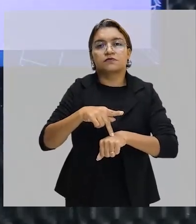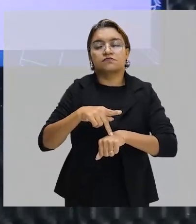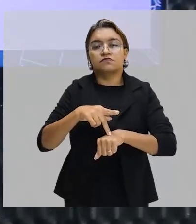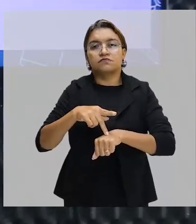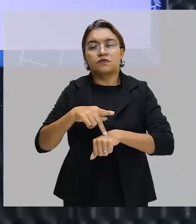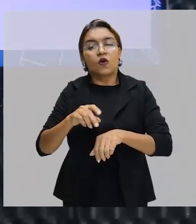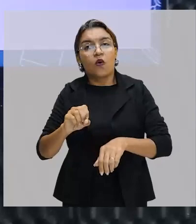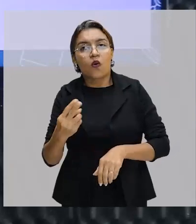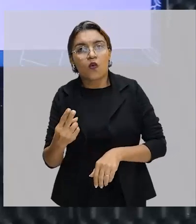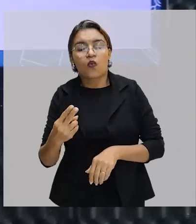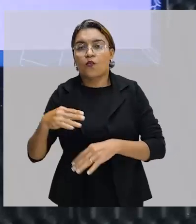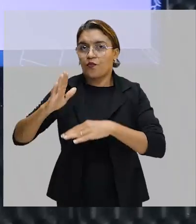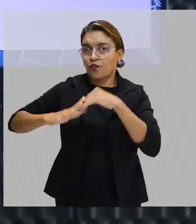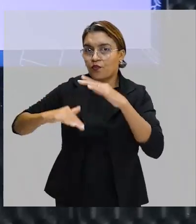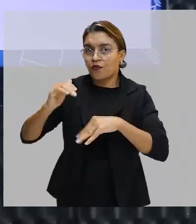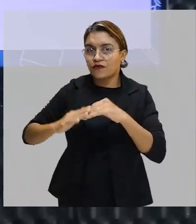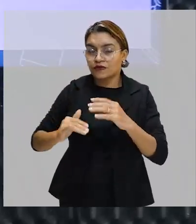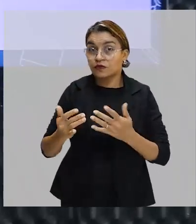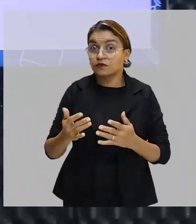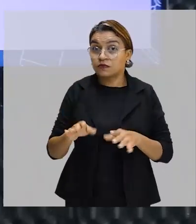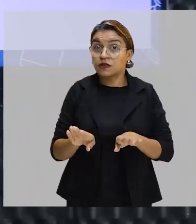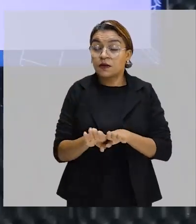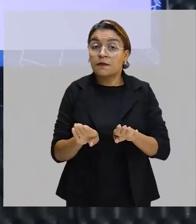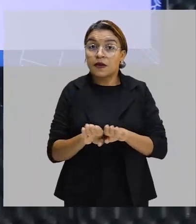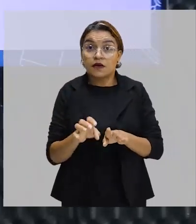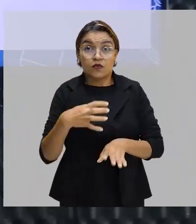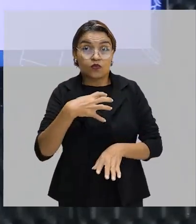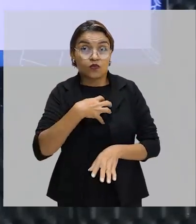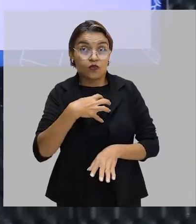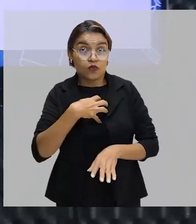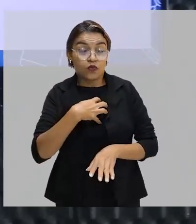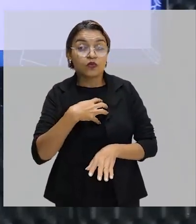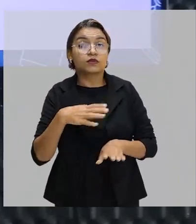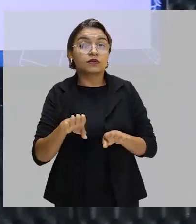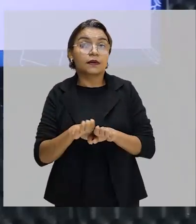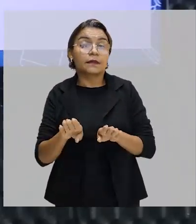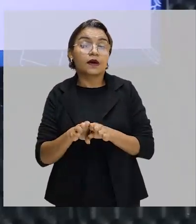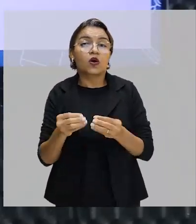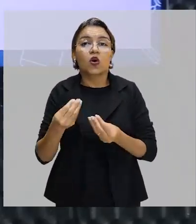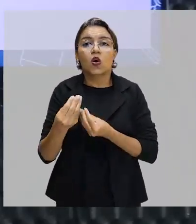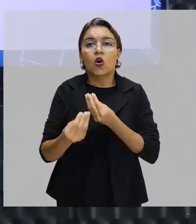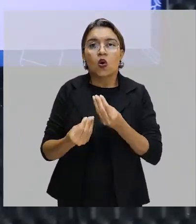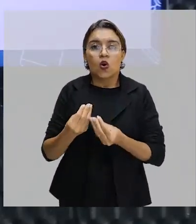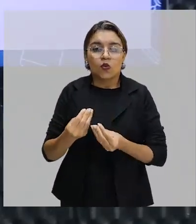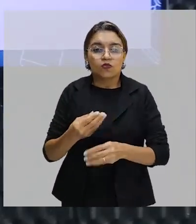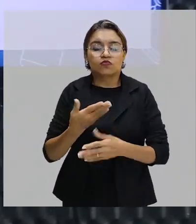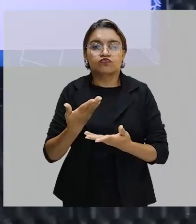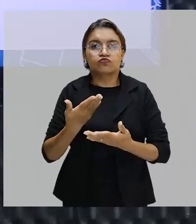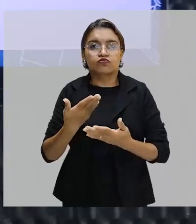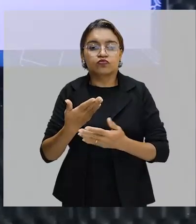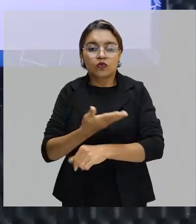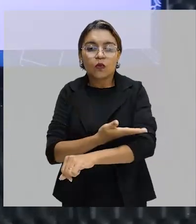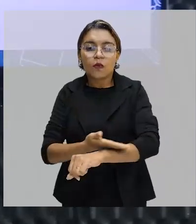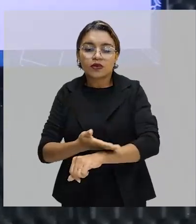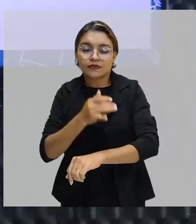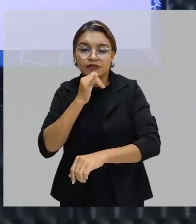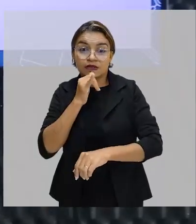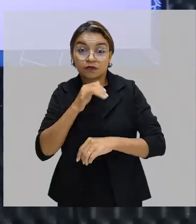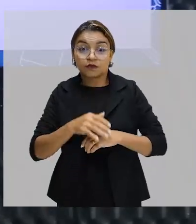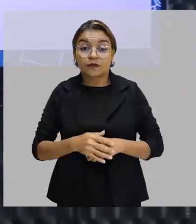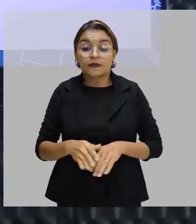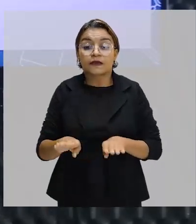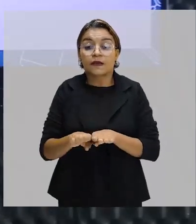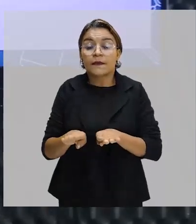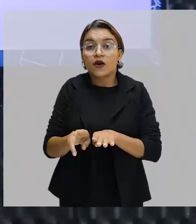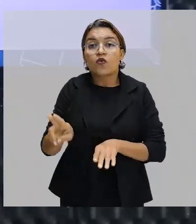do estado ou de uma condição do sujeito. E também se usa o verbo to be, especialmente para falar